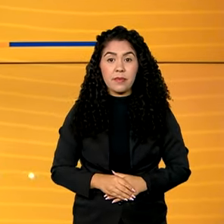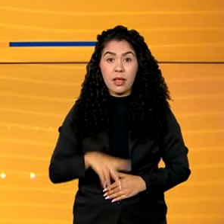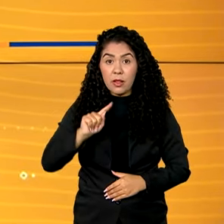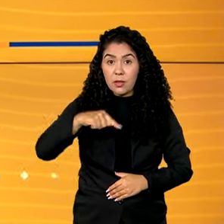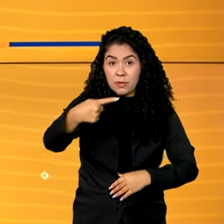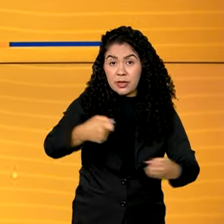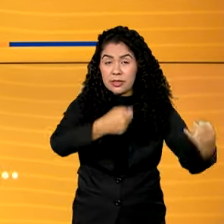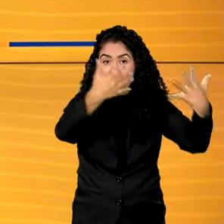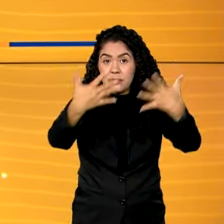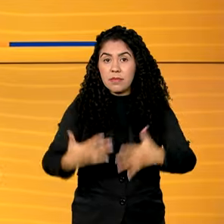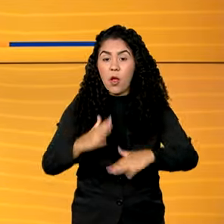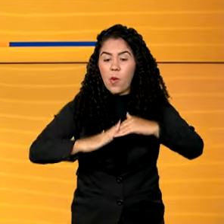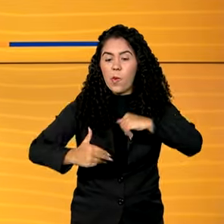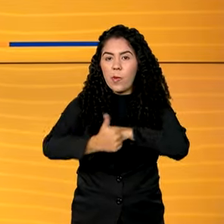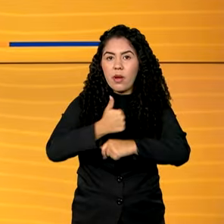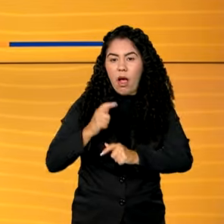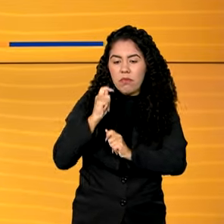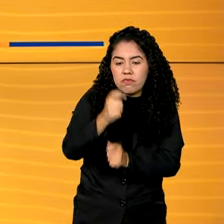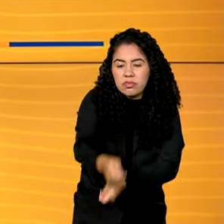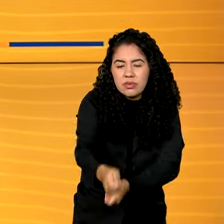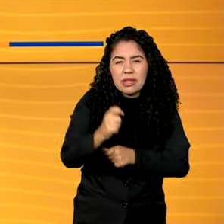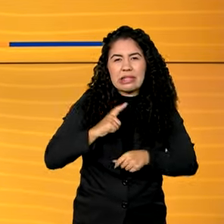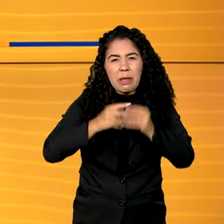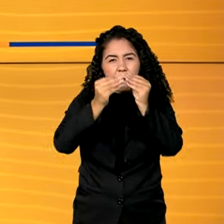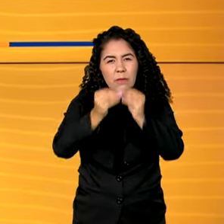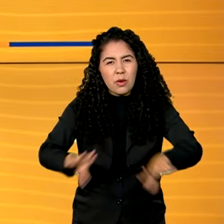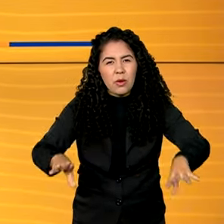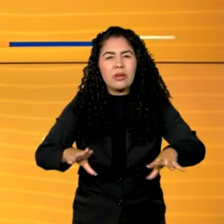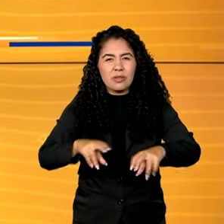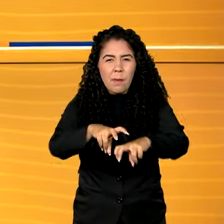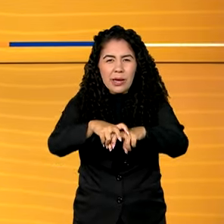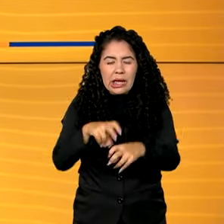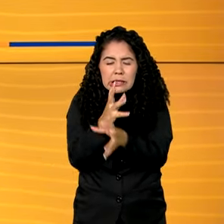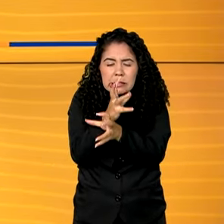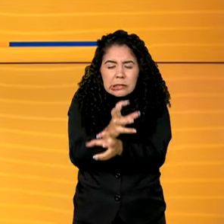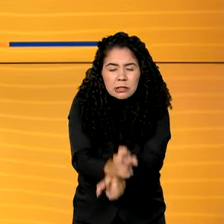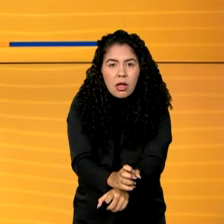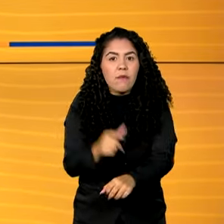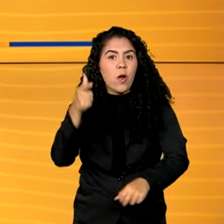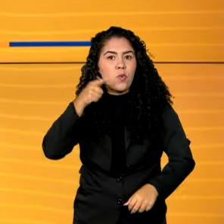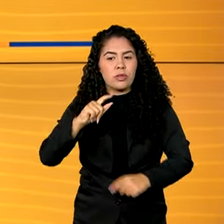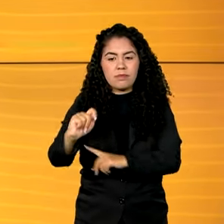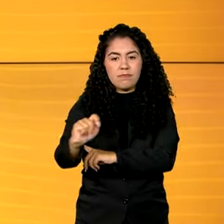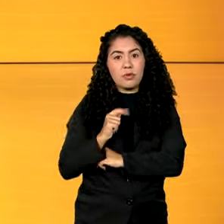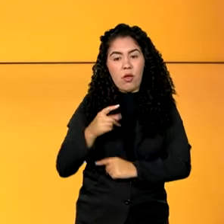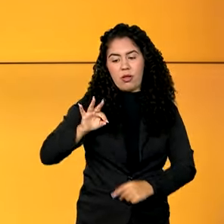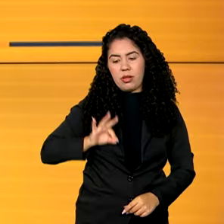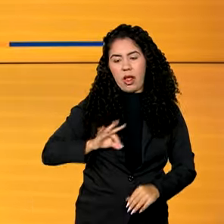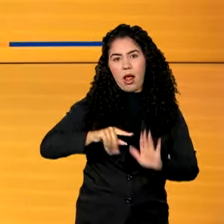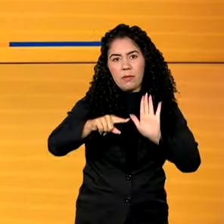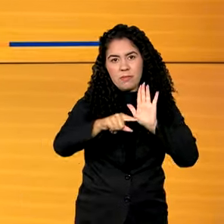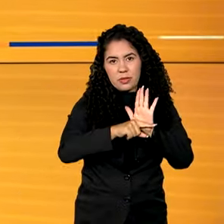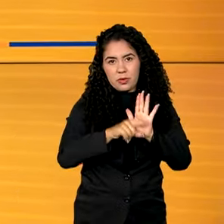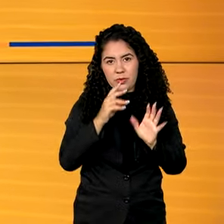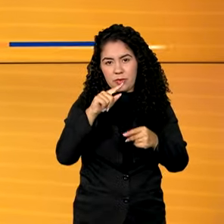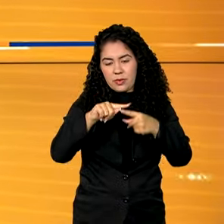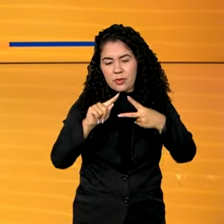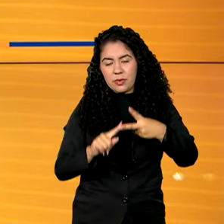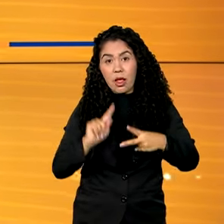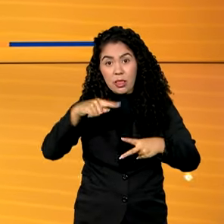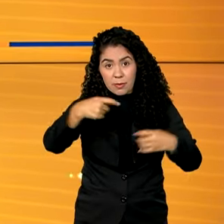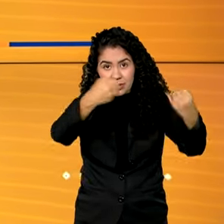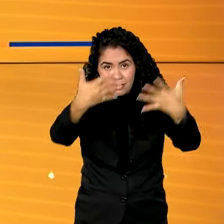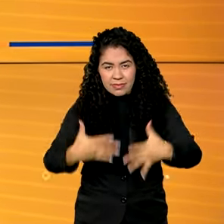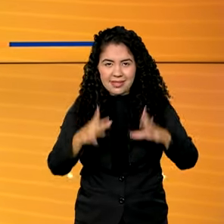a seguir, pescadores atingidos pela seca no norte do país vão receber auxílio no valor de 2 salários mínimos. Os detalhes